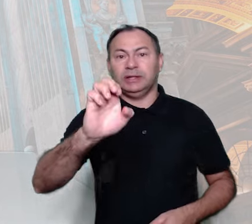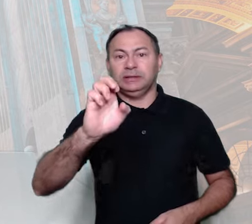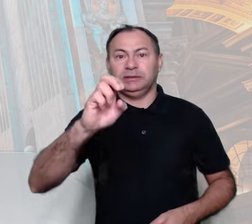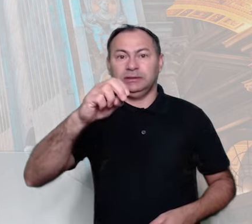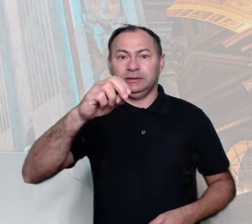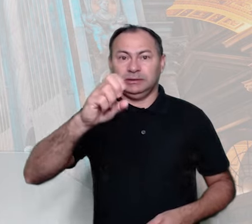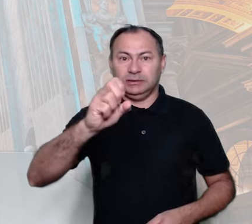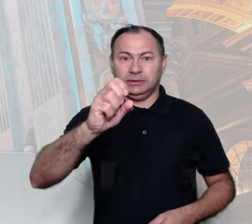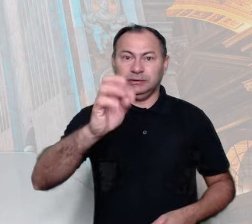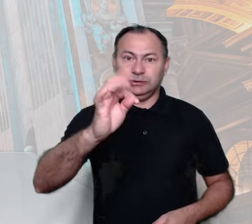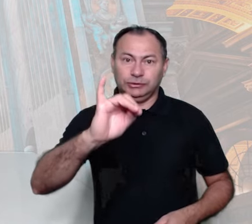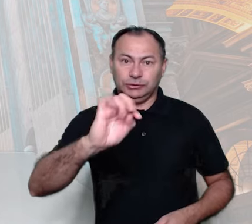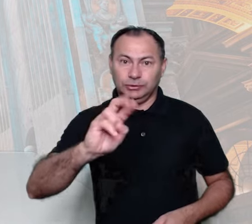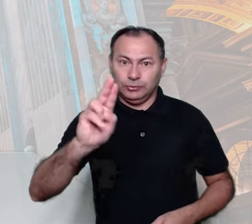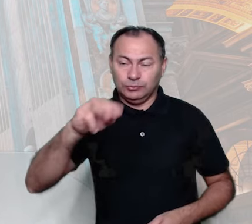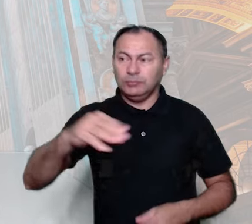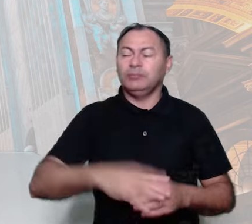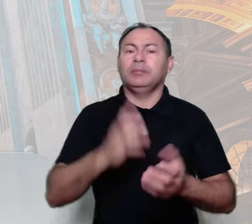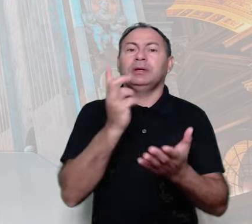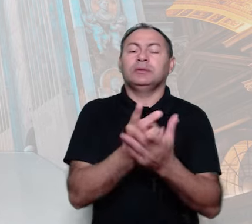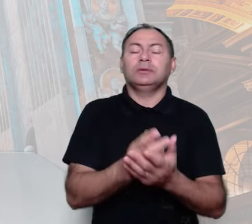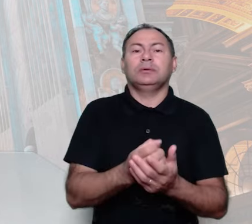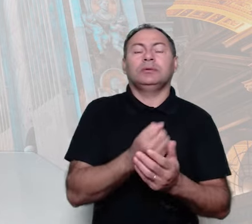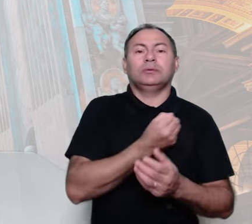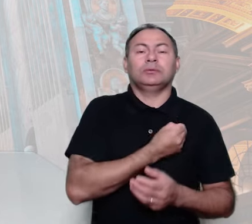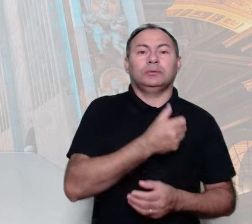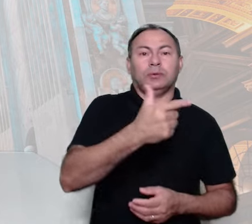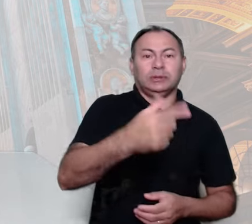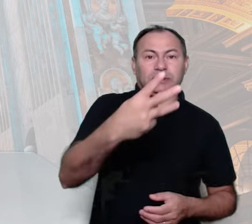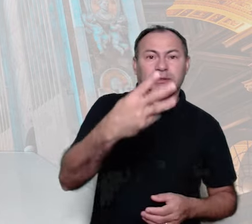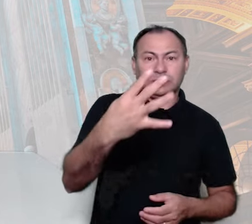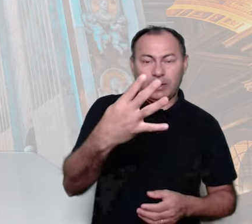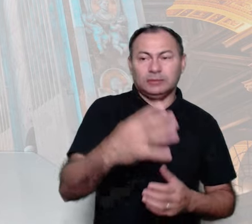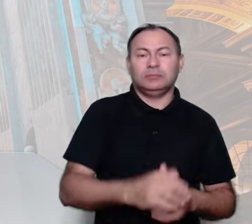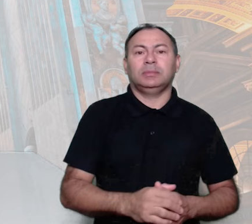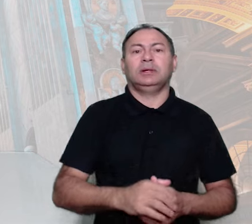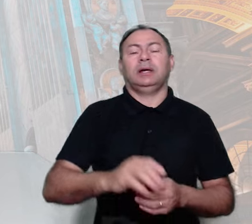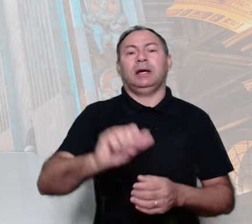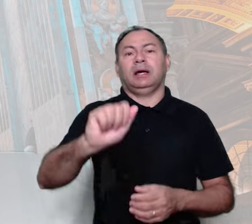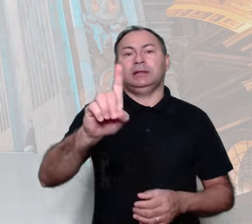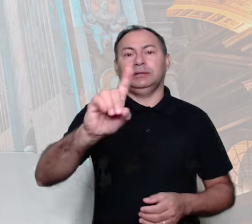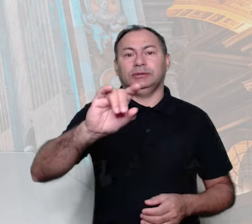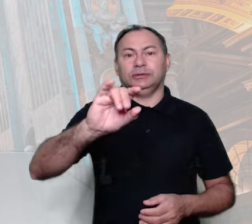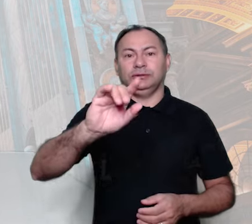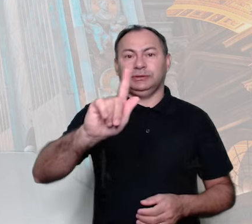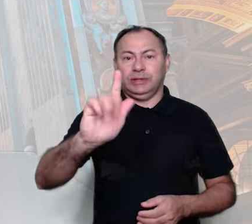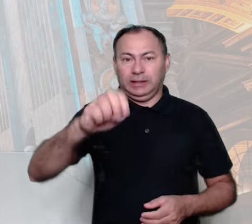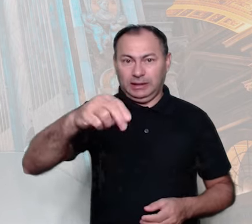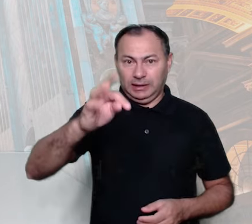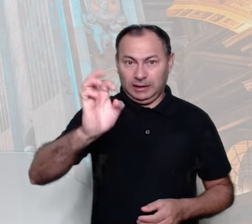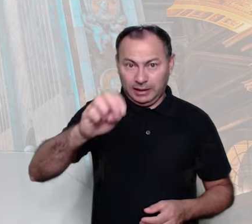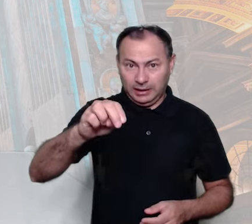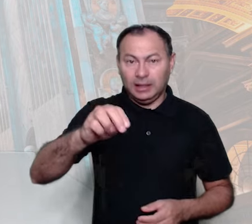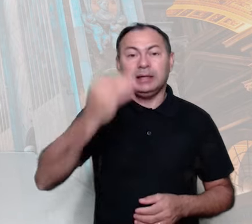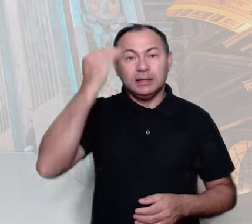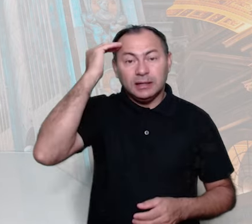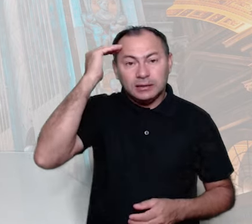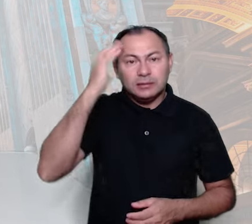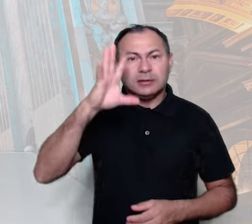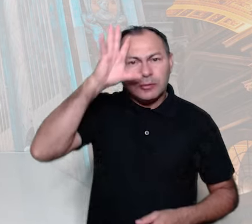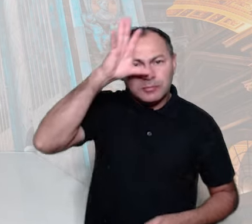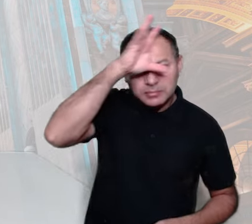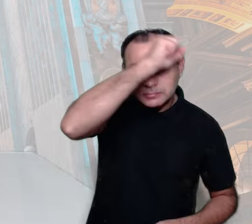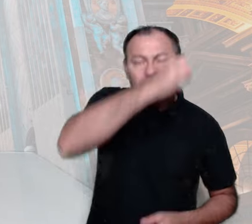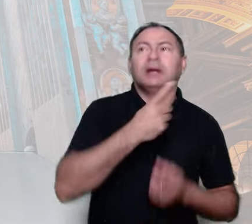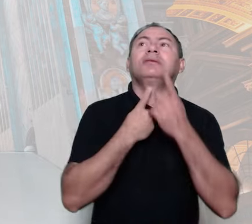paralelo com os mesmos três números 2, 3 e 4 da Adjentes, porque aí se entende, então,